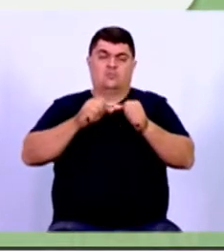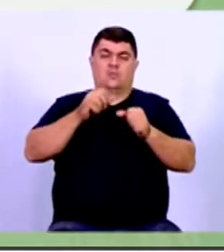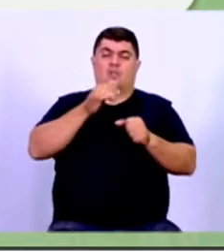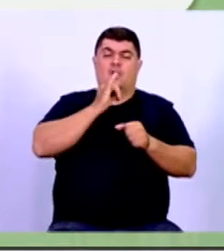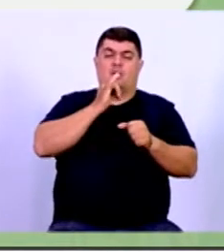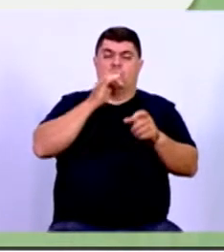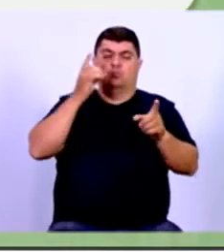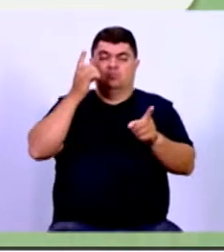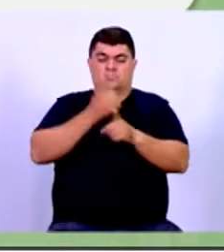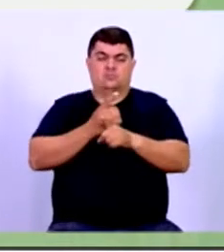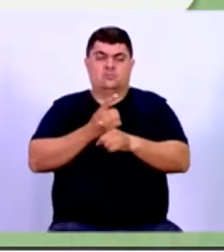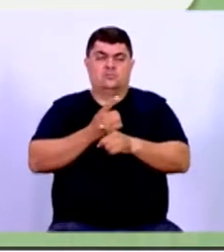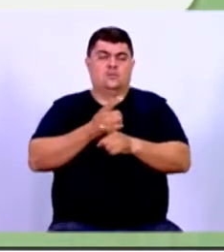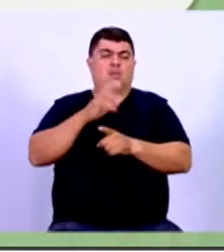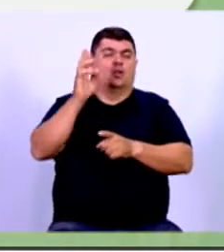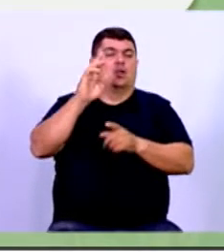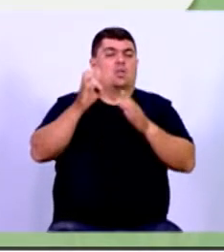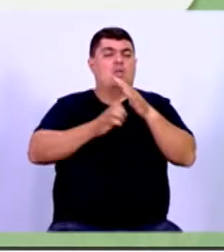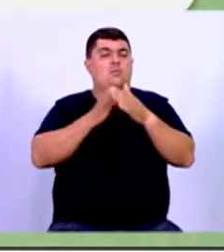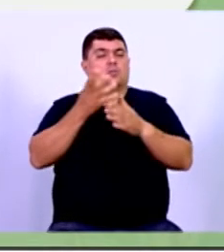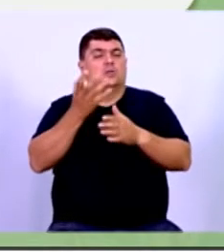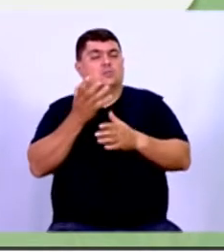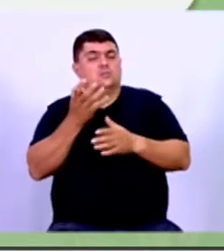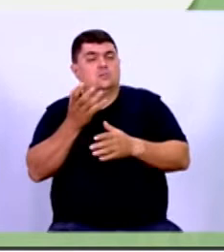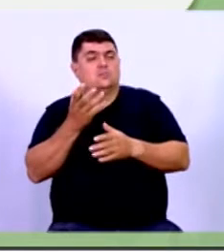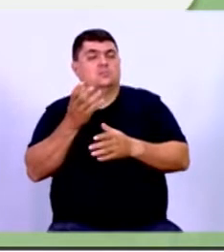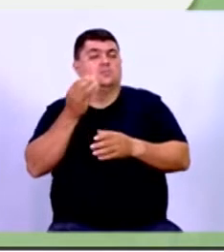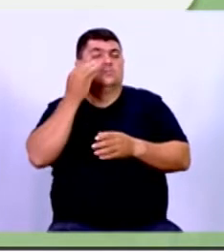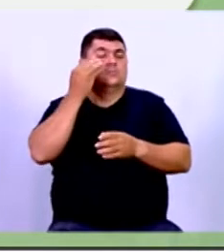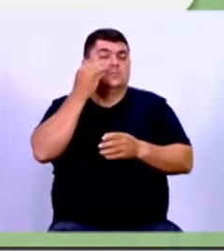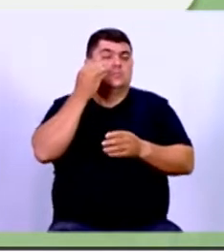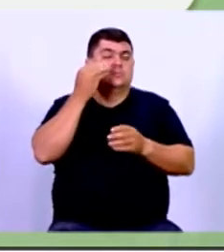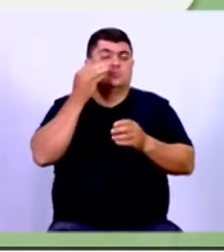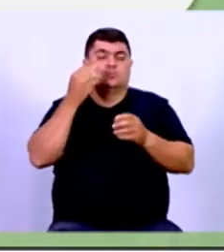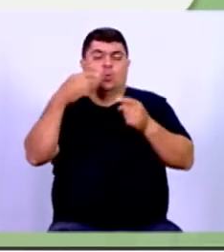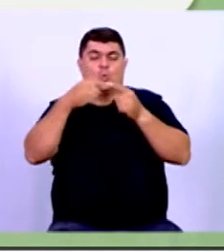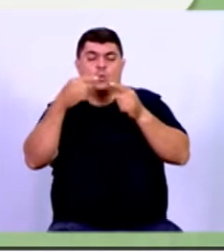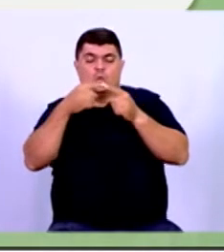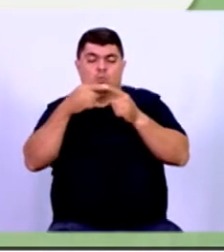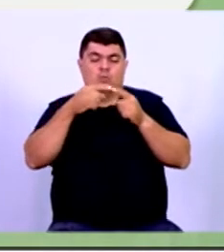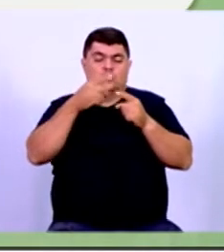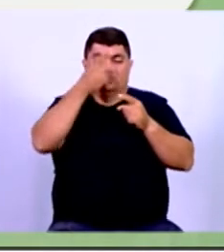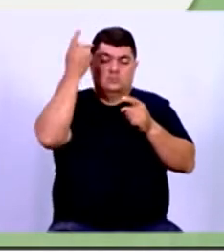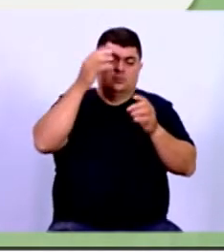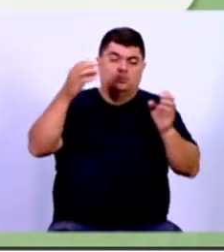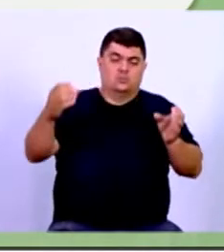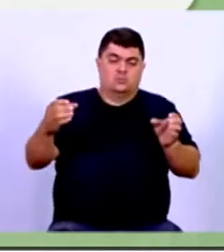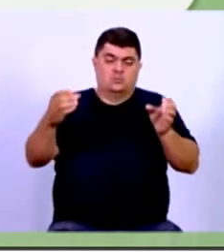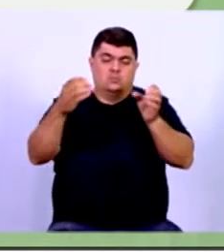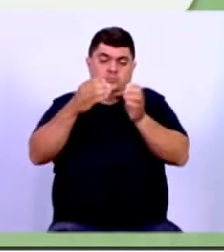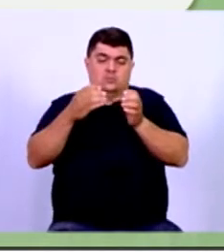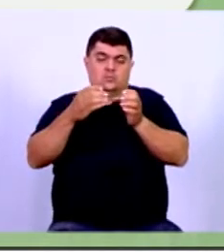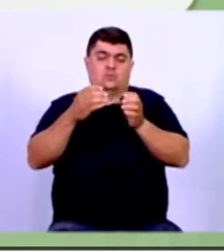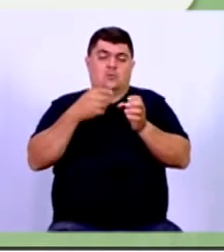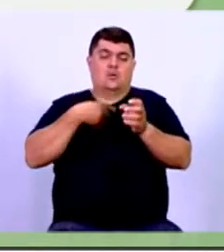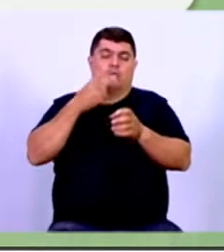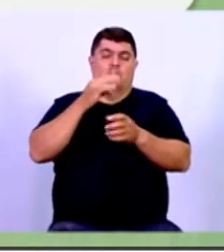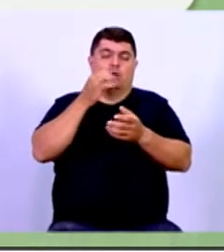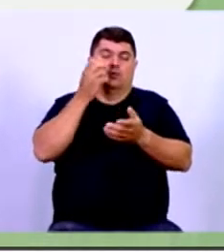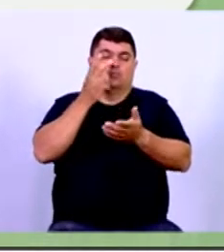identificando, portanto, as oportunidades e ajustando as condições para que esse estágio seja realizado. Ele vai